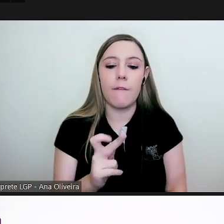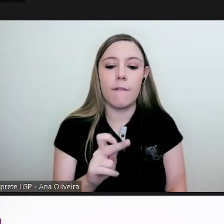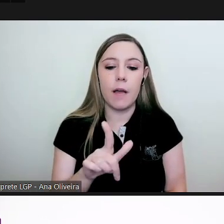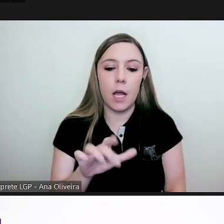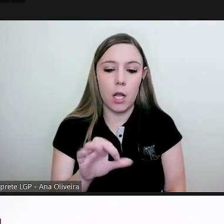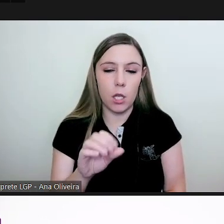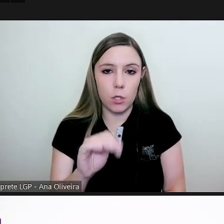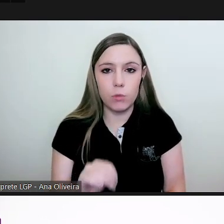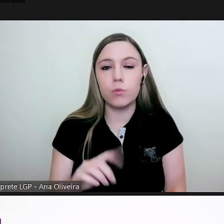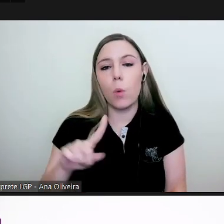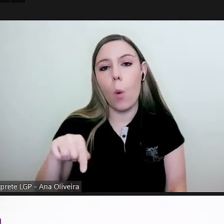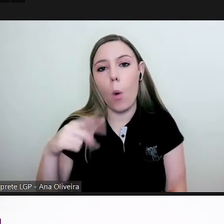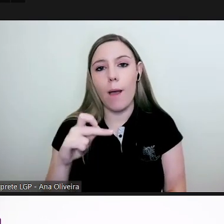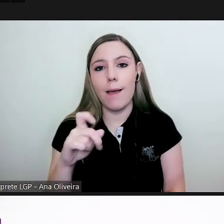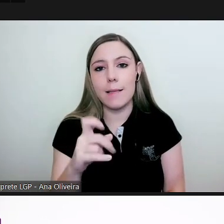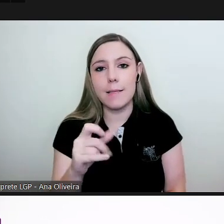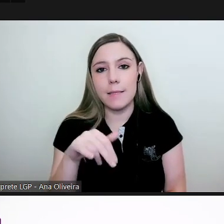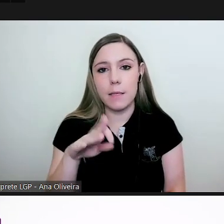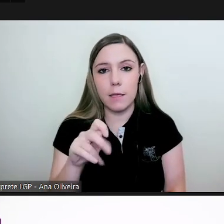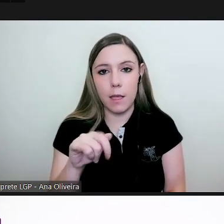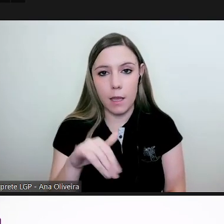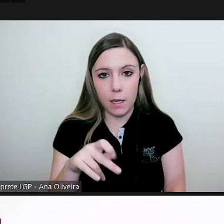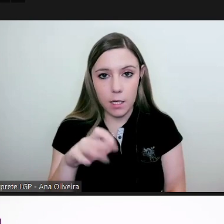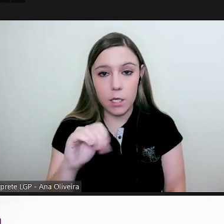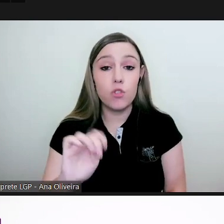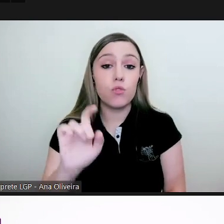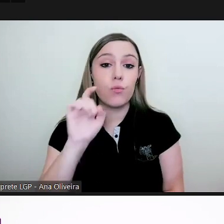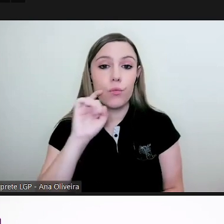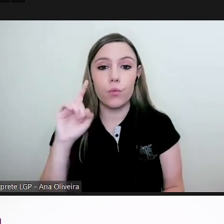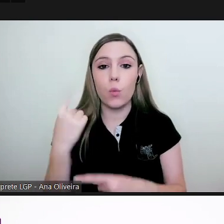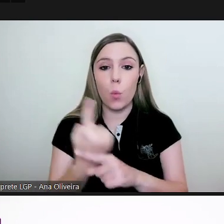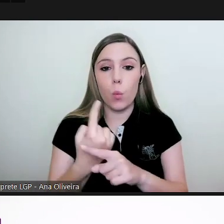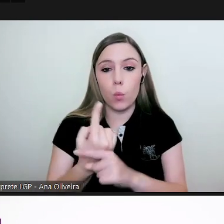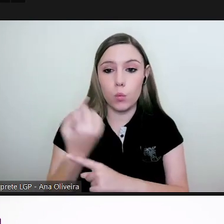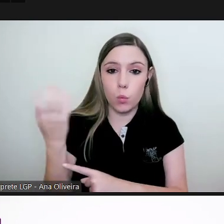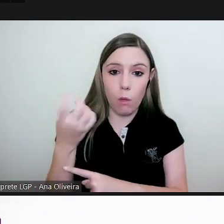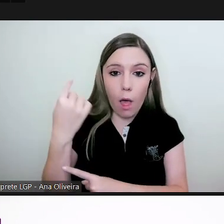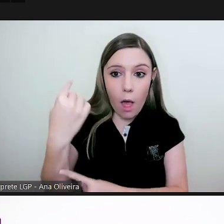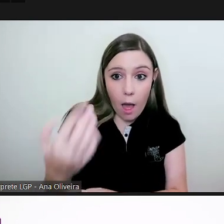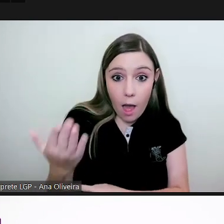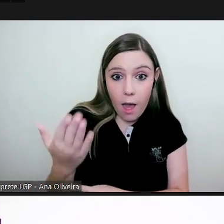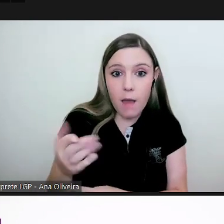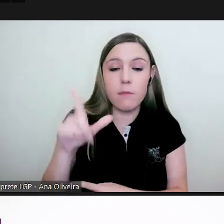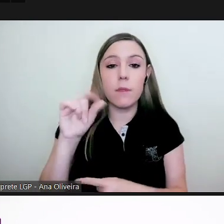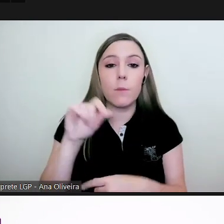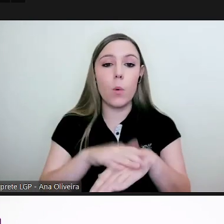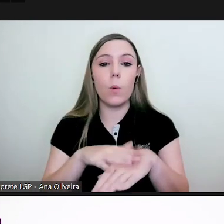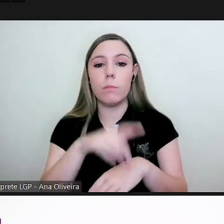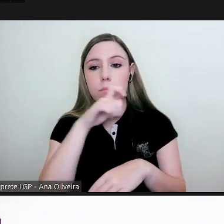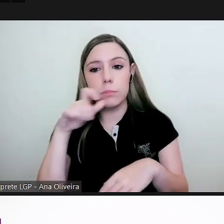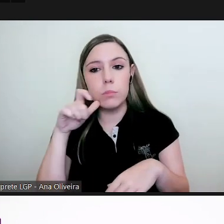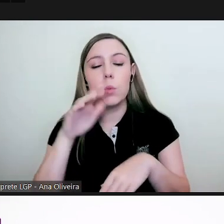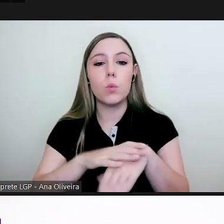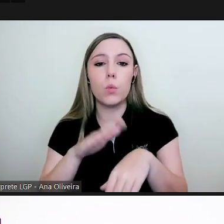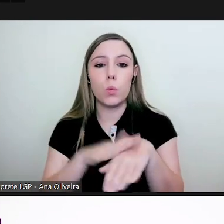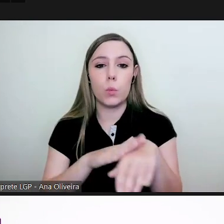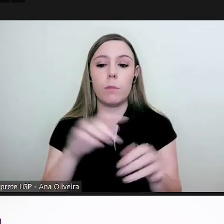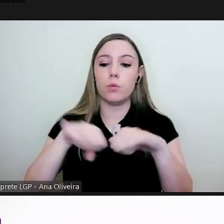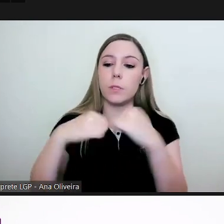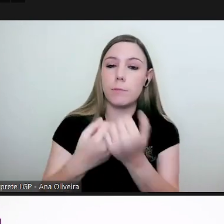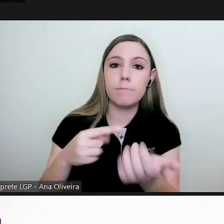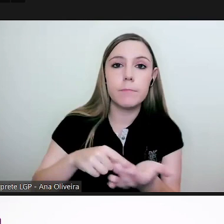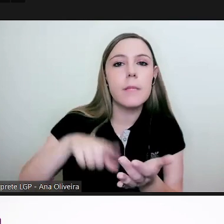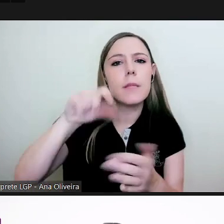enfim, a defesa dos valores culturais que lá existem. E, portanto, isto também resulta do compromisso, resulta de exigências da sociedade e resulta de uma